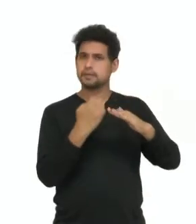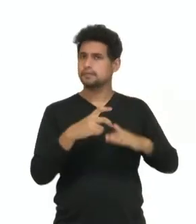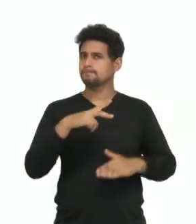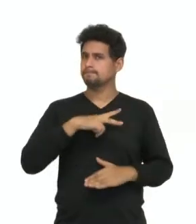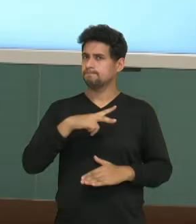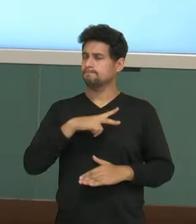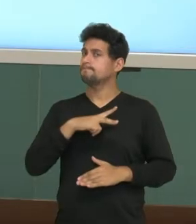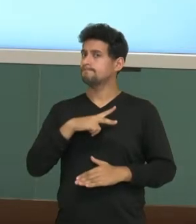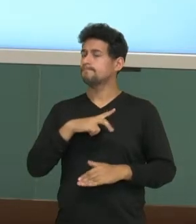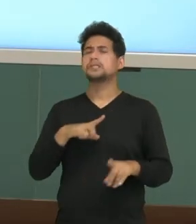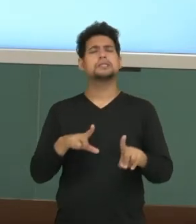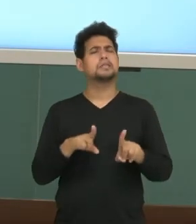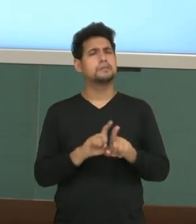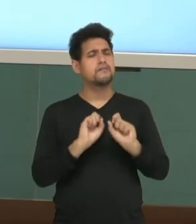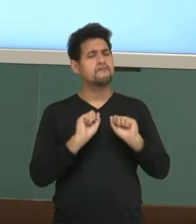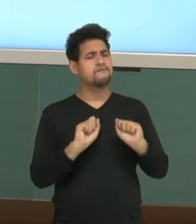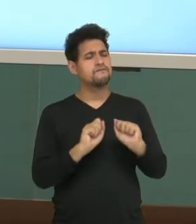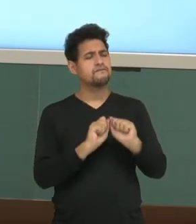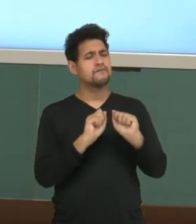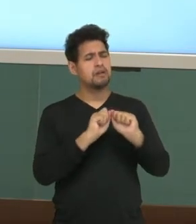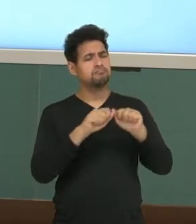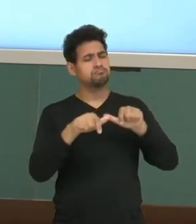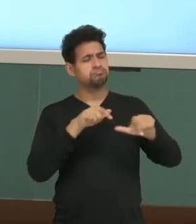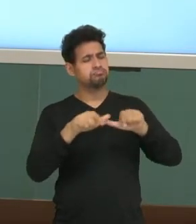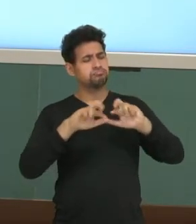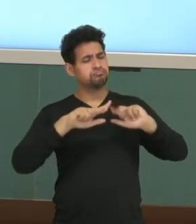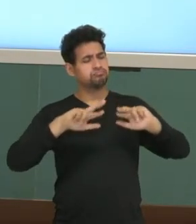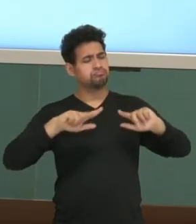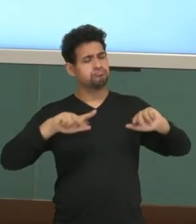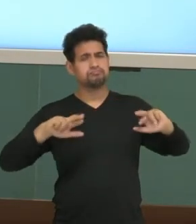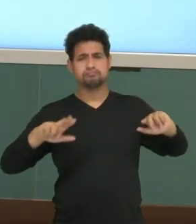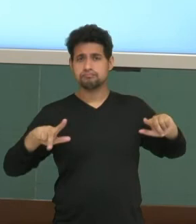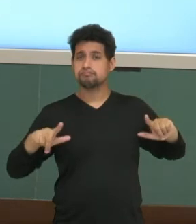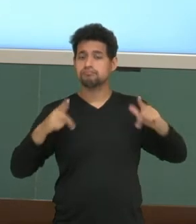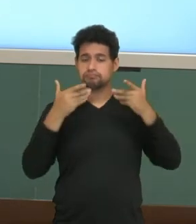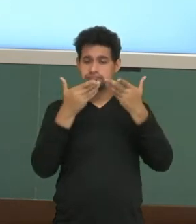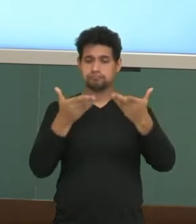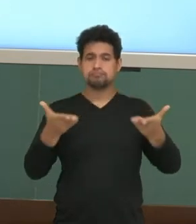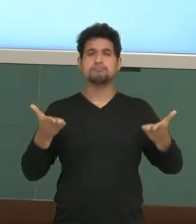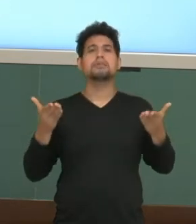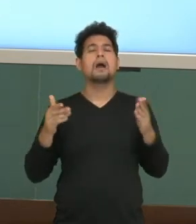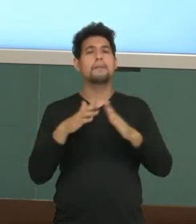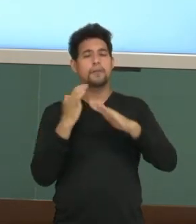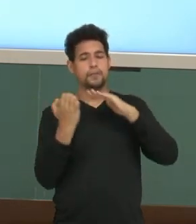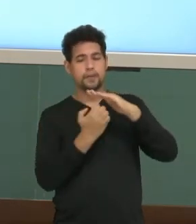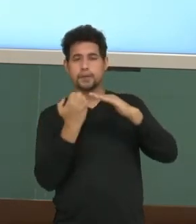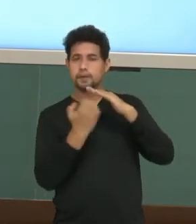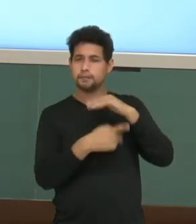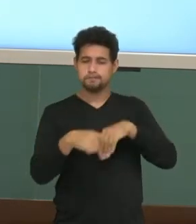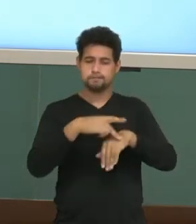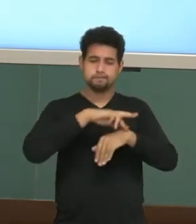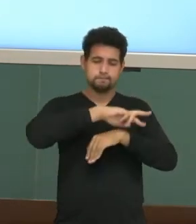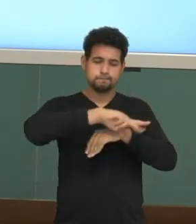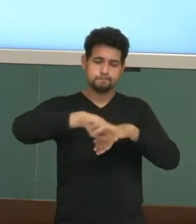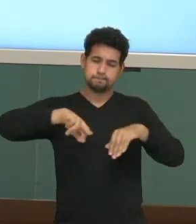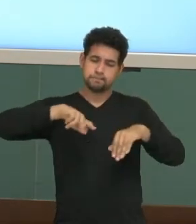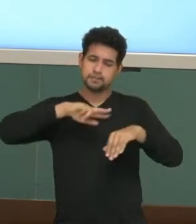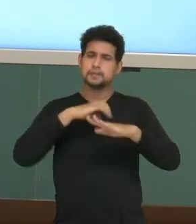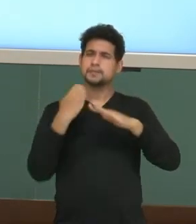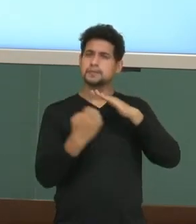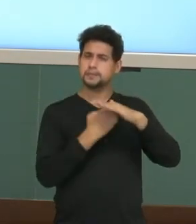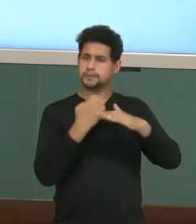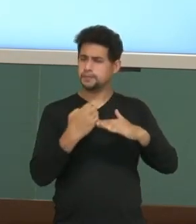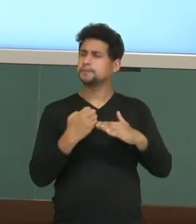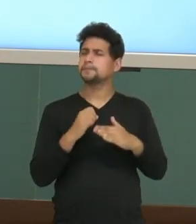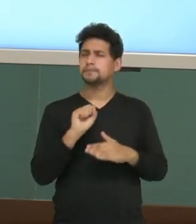privado também pudessem realizar esta atividade, ou seja, houve esta abertura para empresas internacionais, empresas do setor